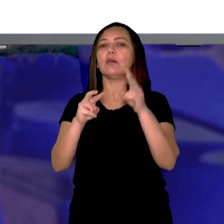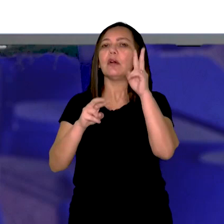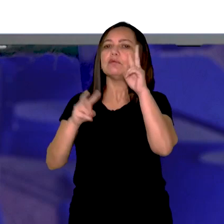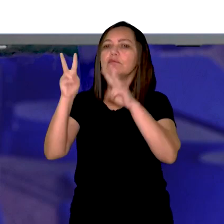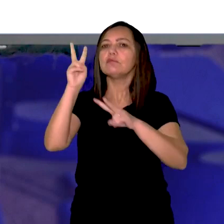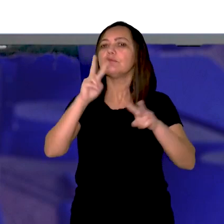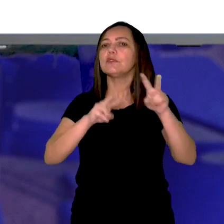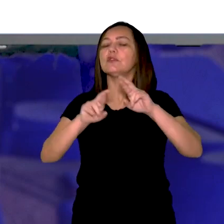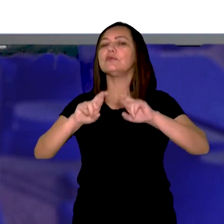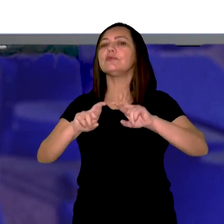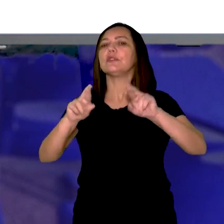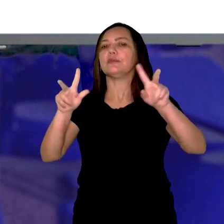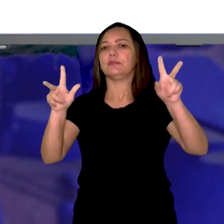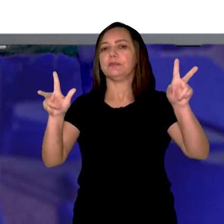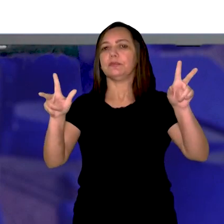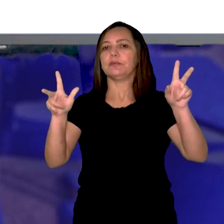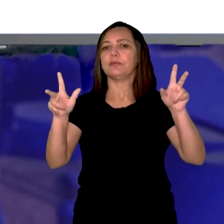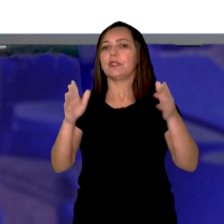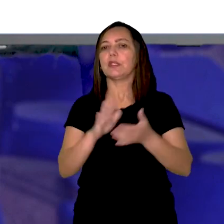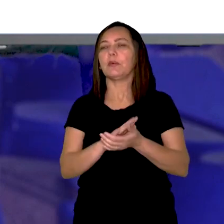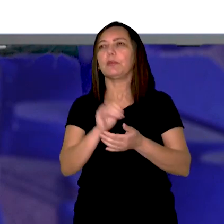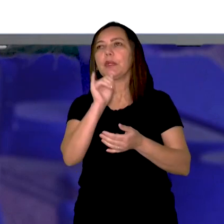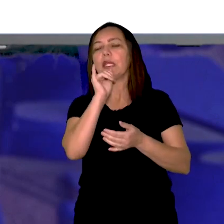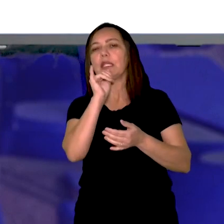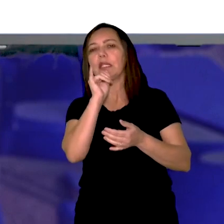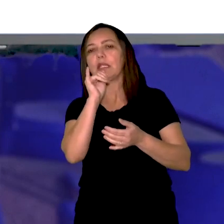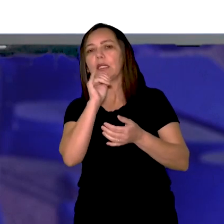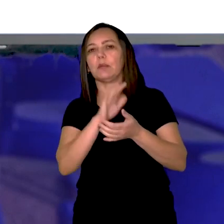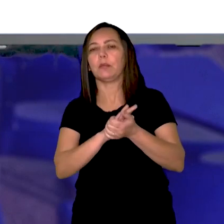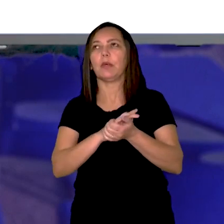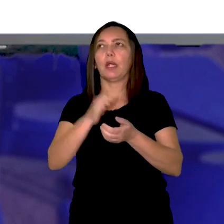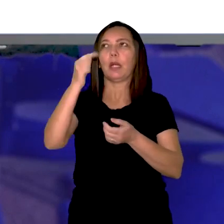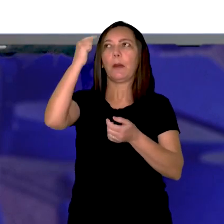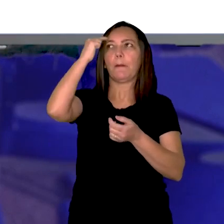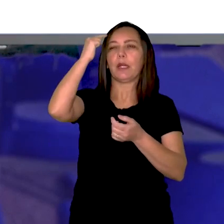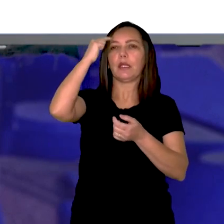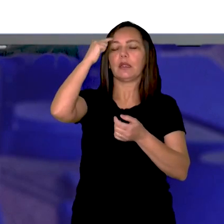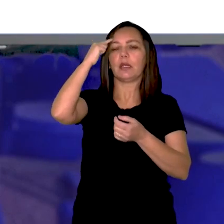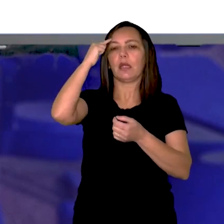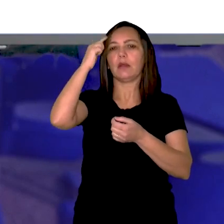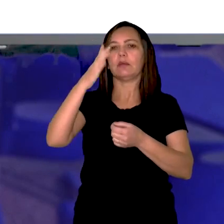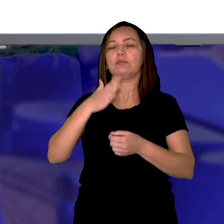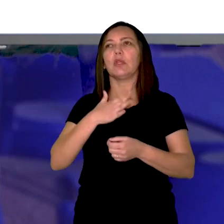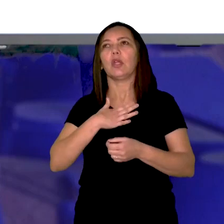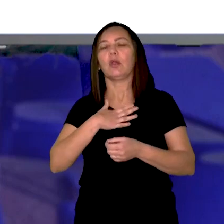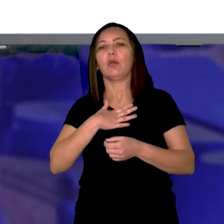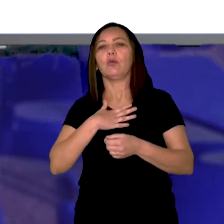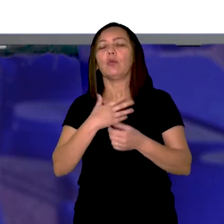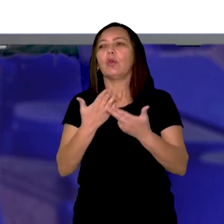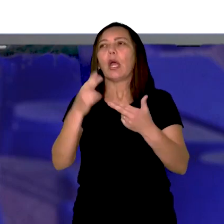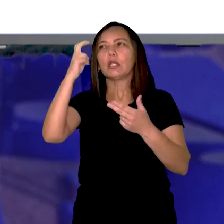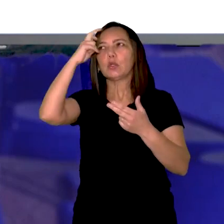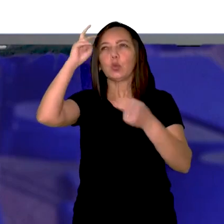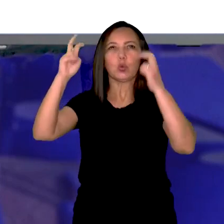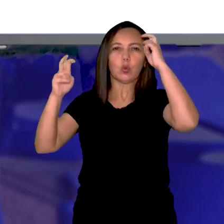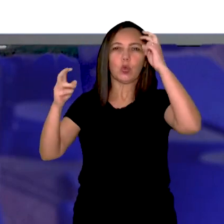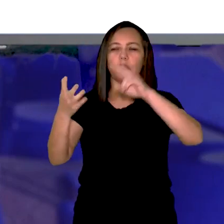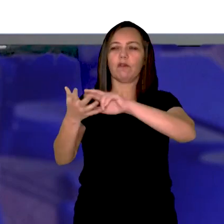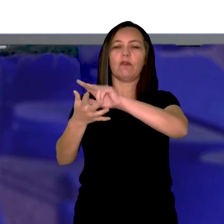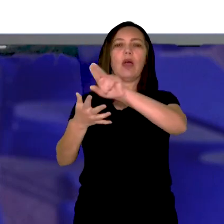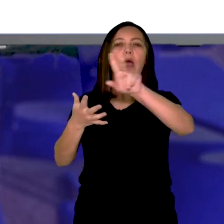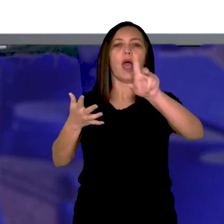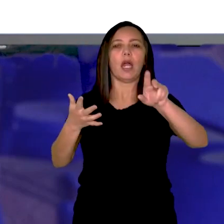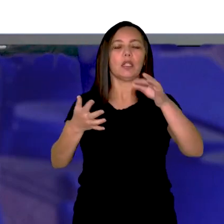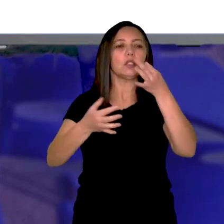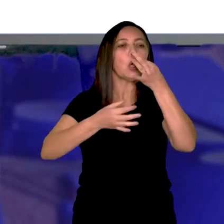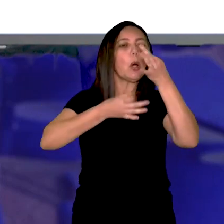cultura é isso. Então, é a gente deixar de estar pensando quais são as nossas impressões sobre as culturas dos outros e deixar